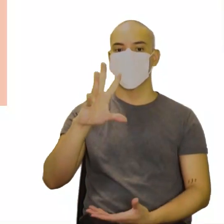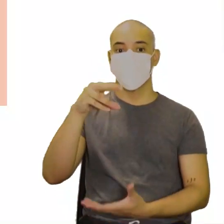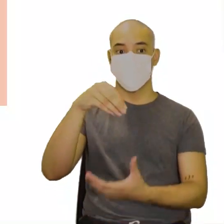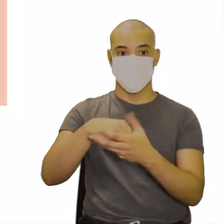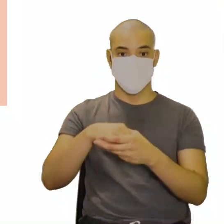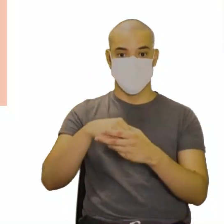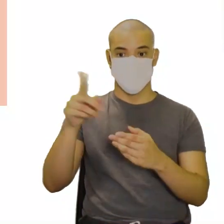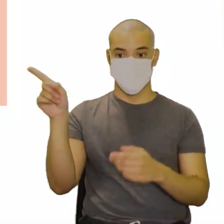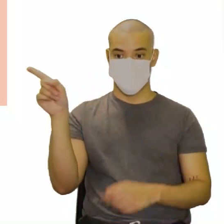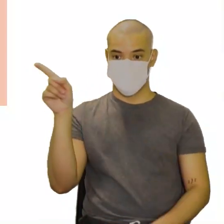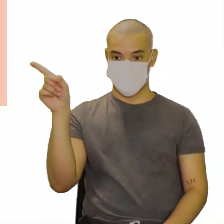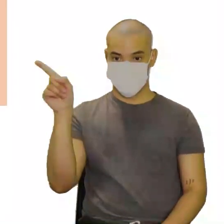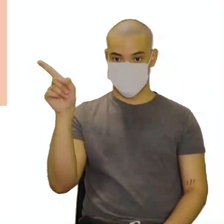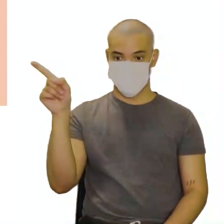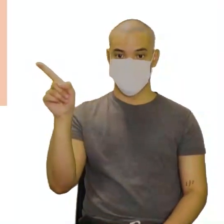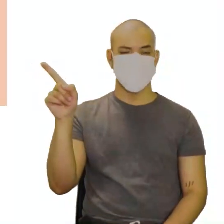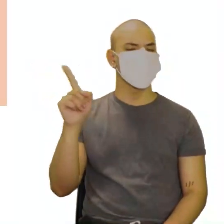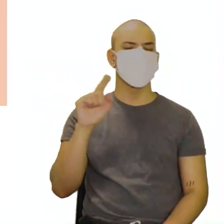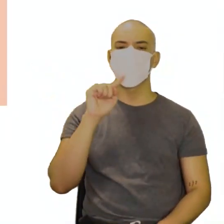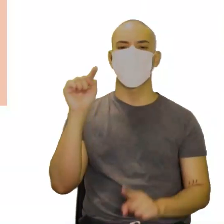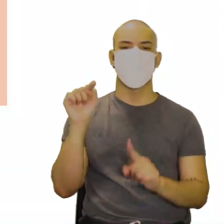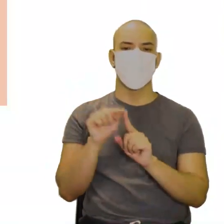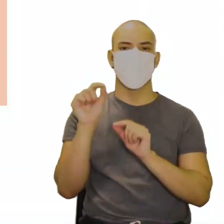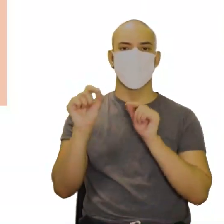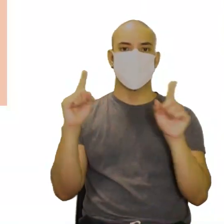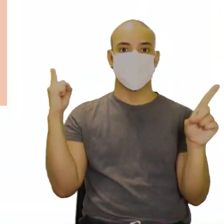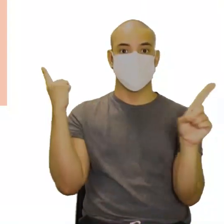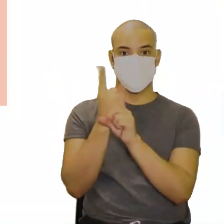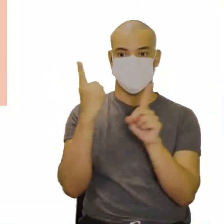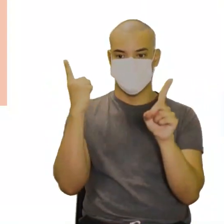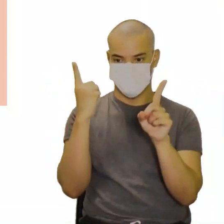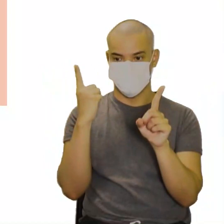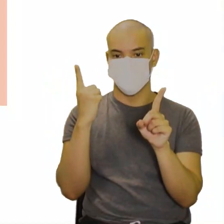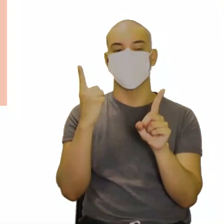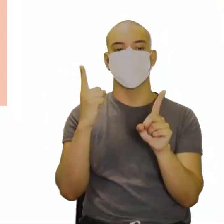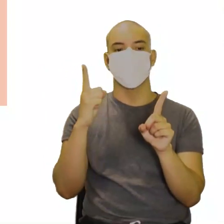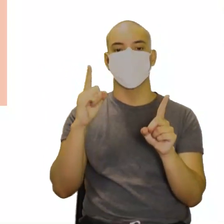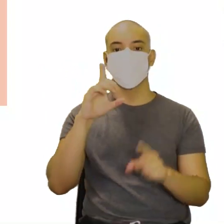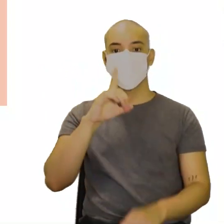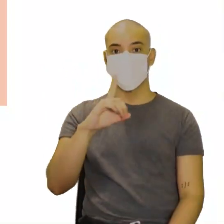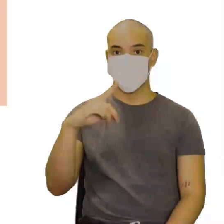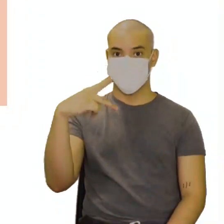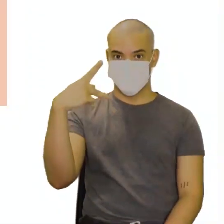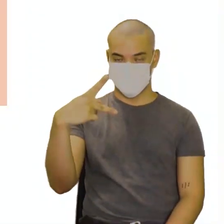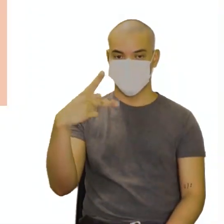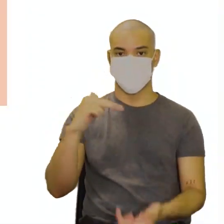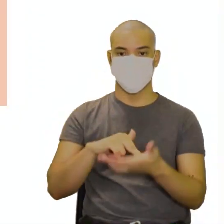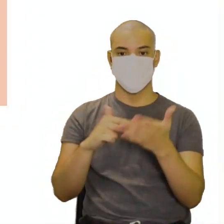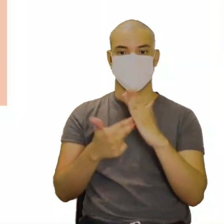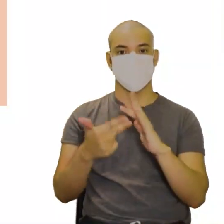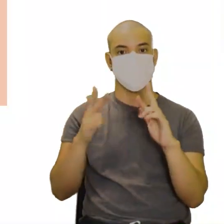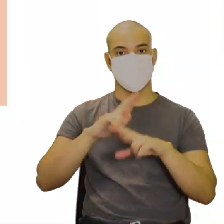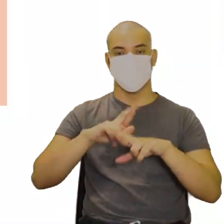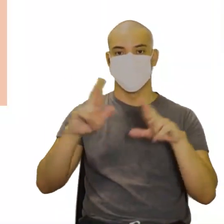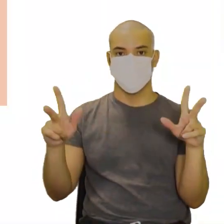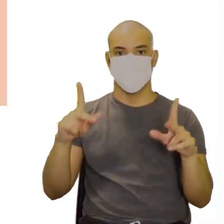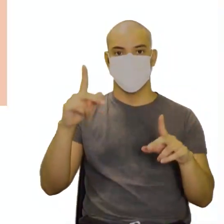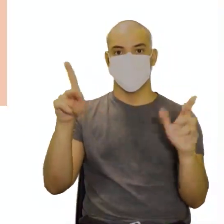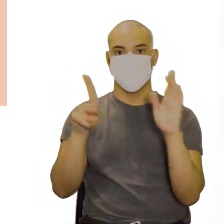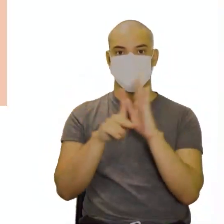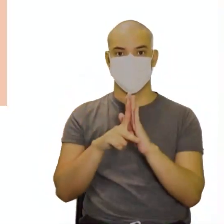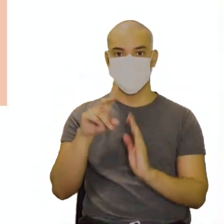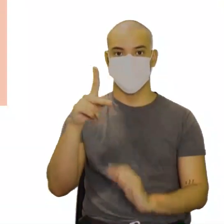está escrito aqui, serve para encontrarmos uma certa DDP, que é diferença de